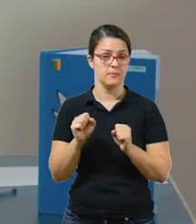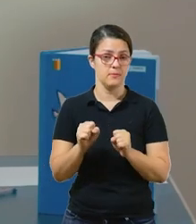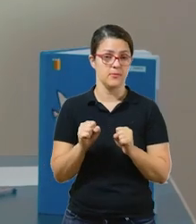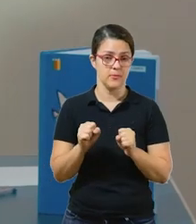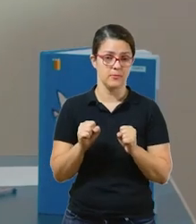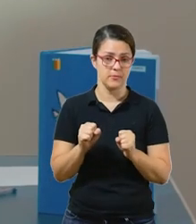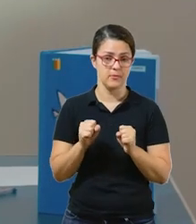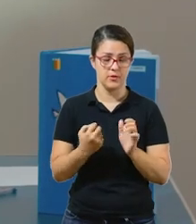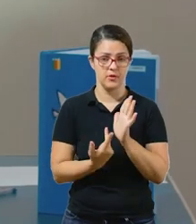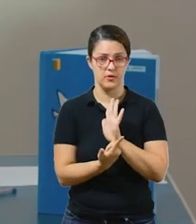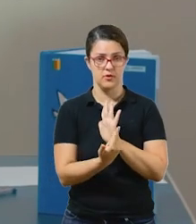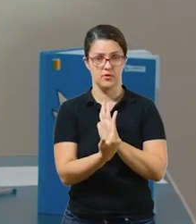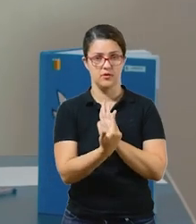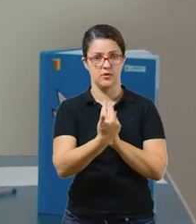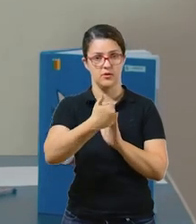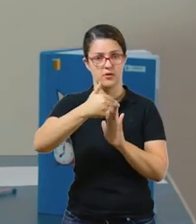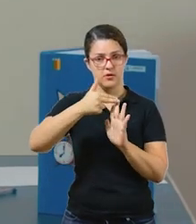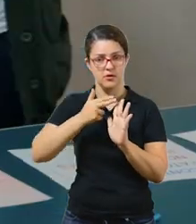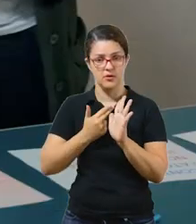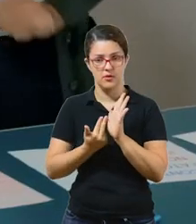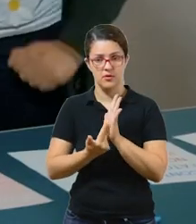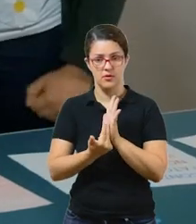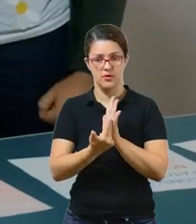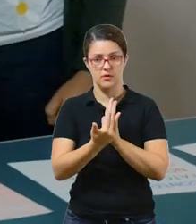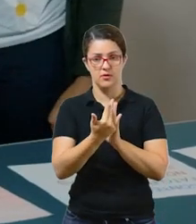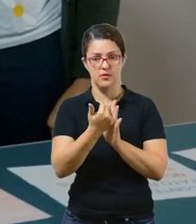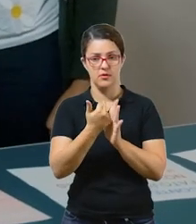o recorte da sua mãozinha e